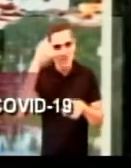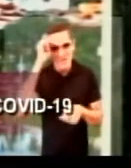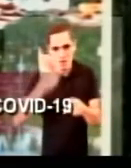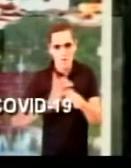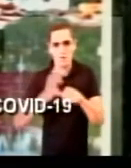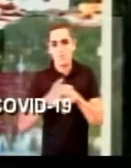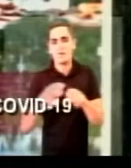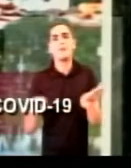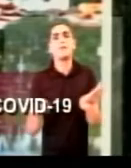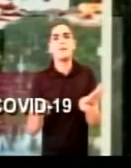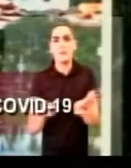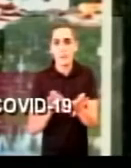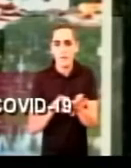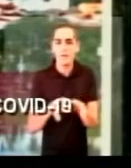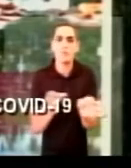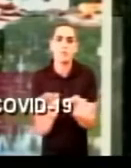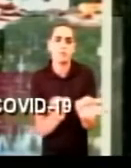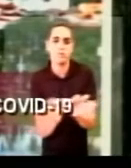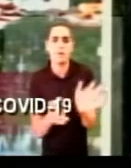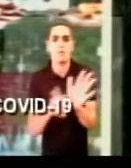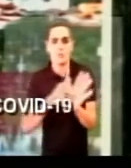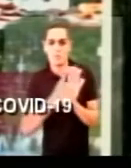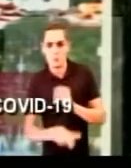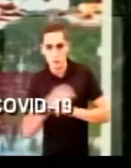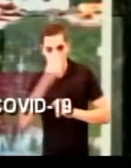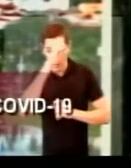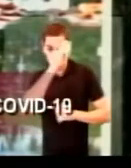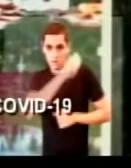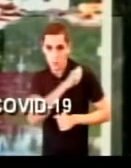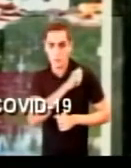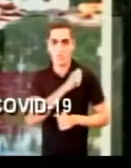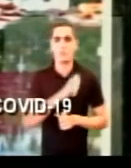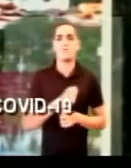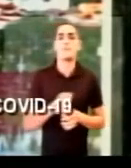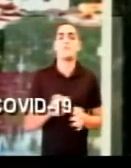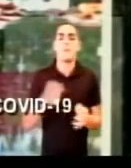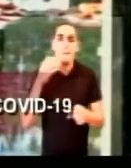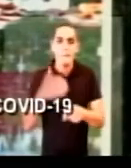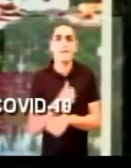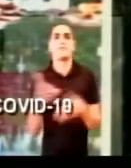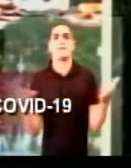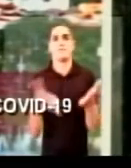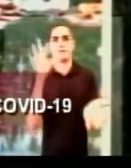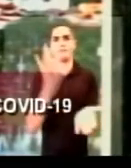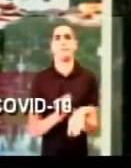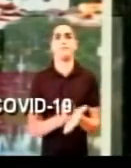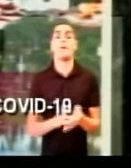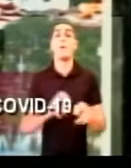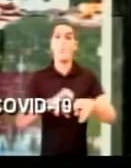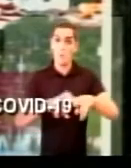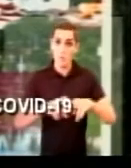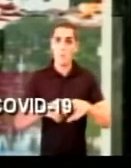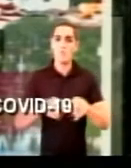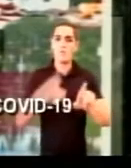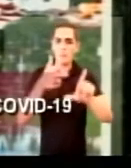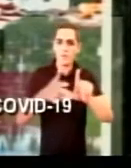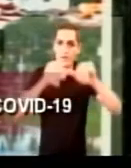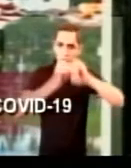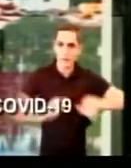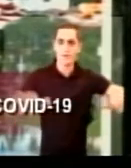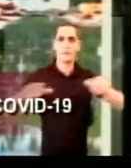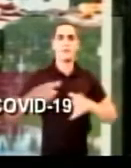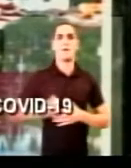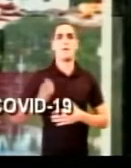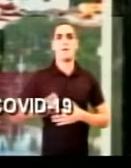o Plano Municipal de Vacinação, que foi aprovado hoje. Por isso, nessa transmissão, nós